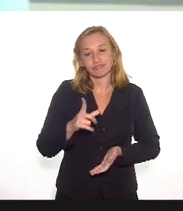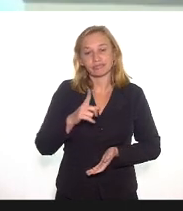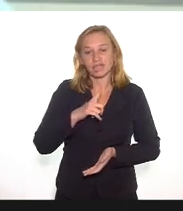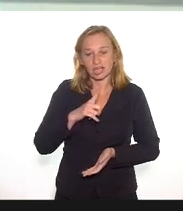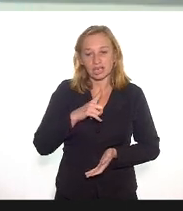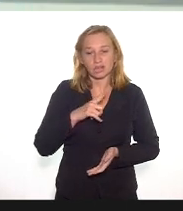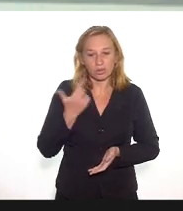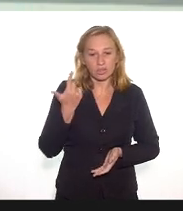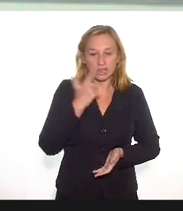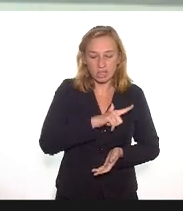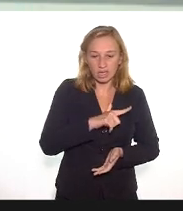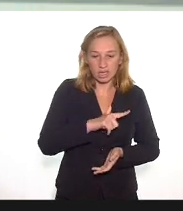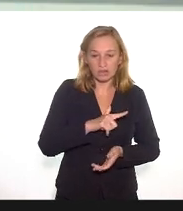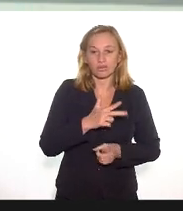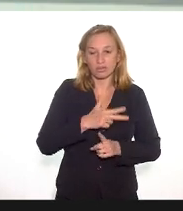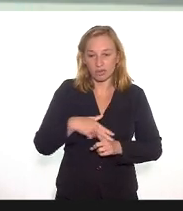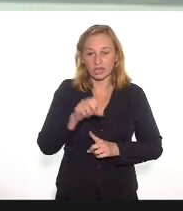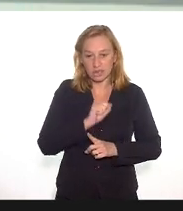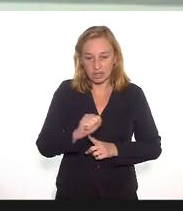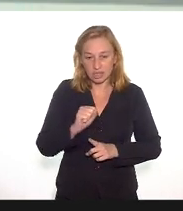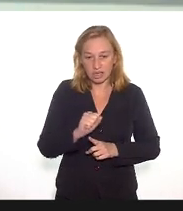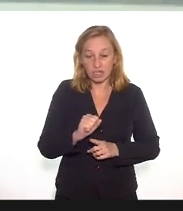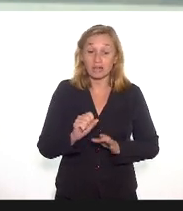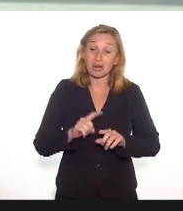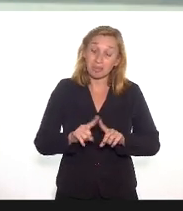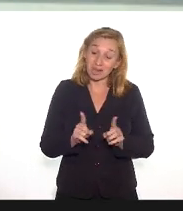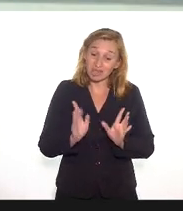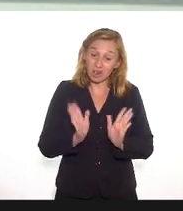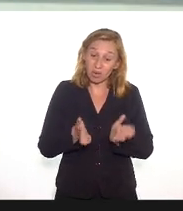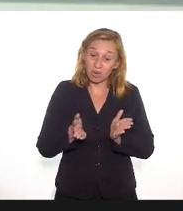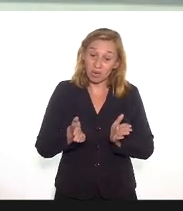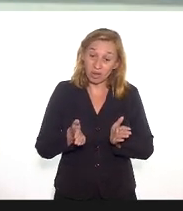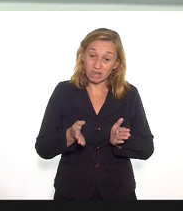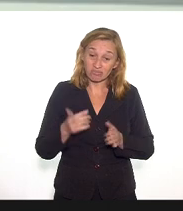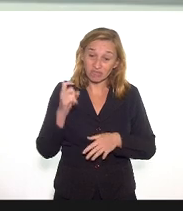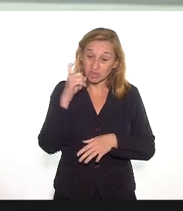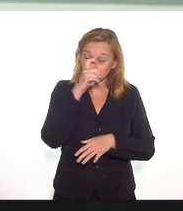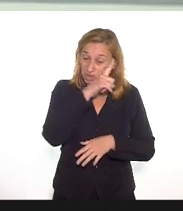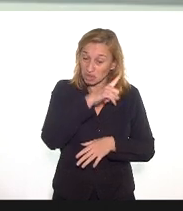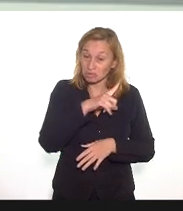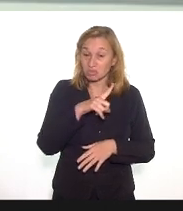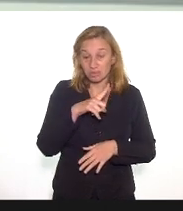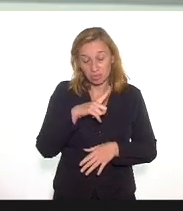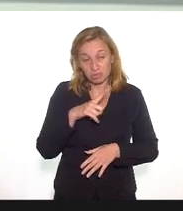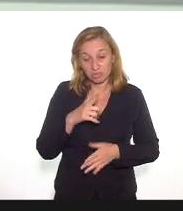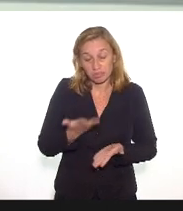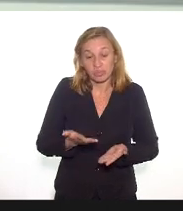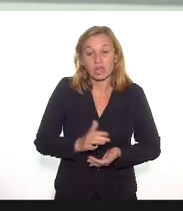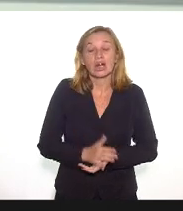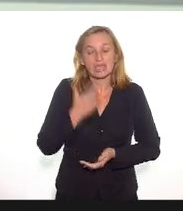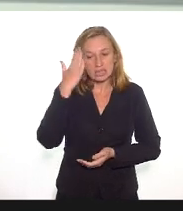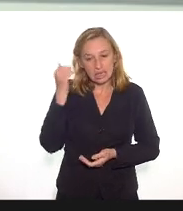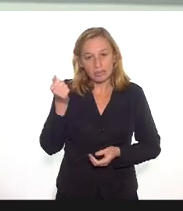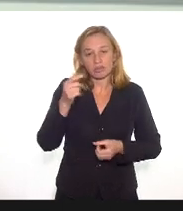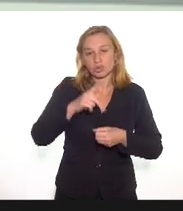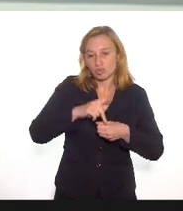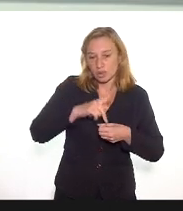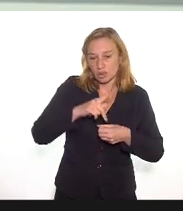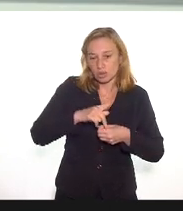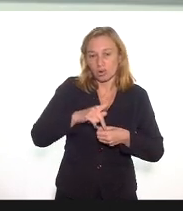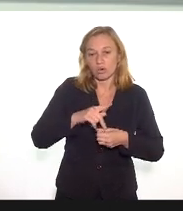essa situação que nós passamos agora de uma maneira muito mais tranquila. Sabemos que o petróleo é um recurso